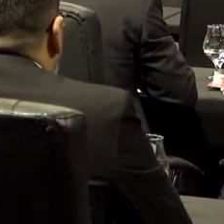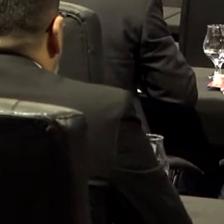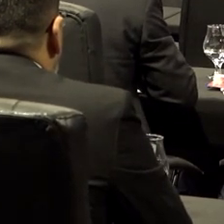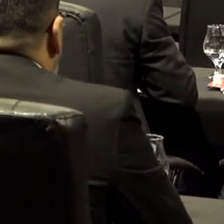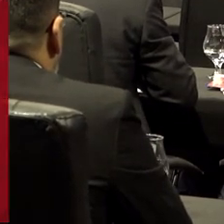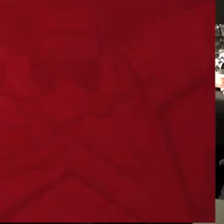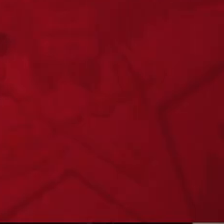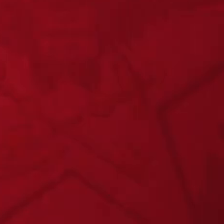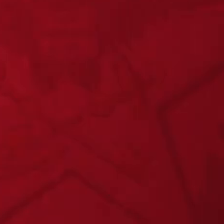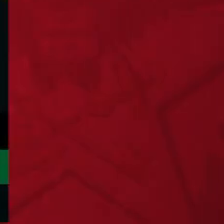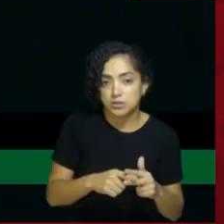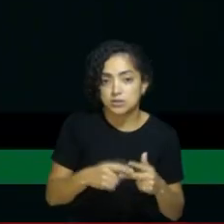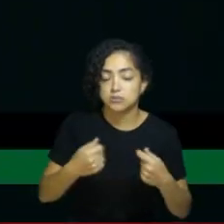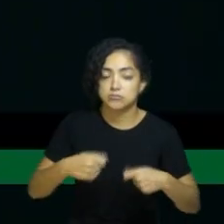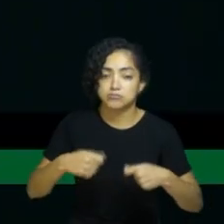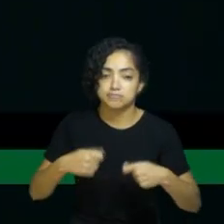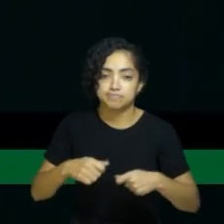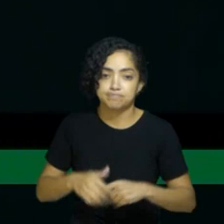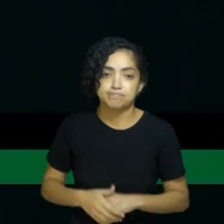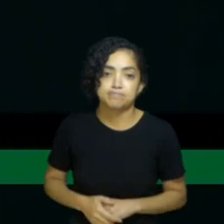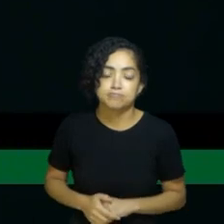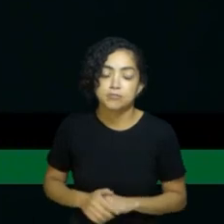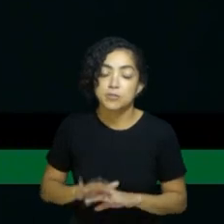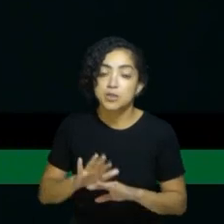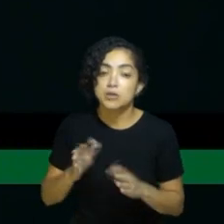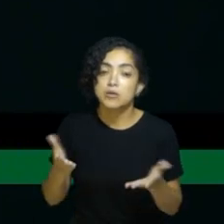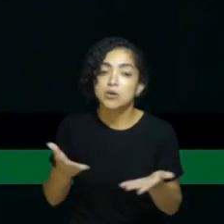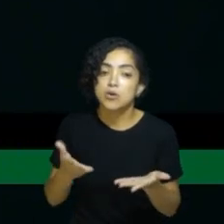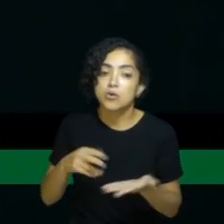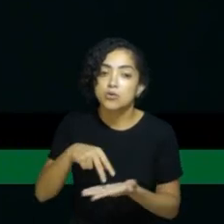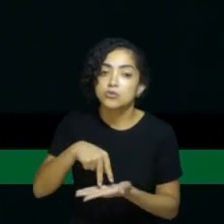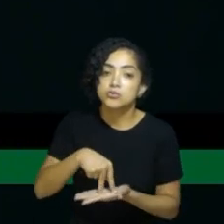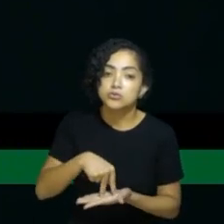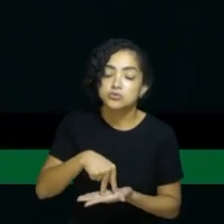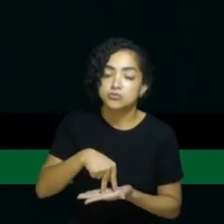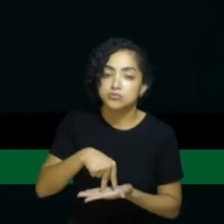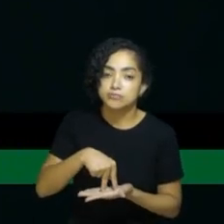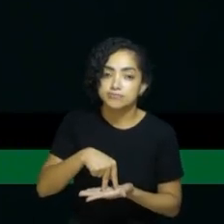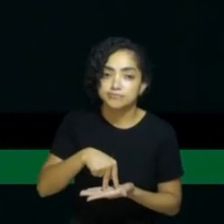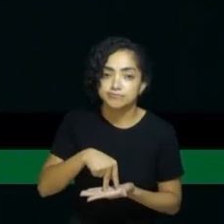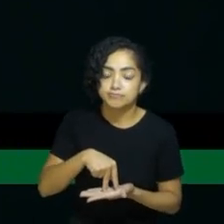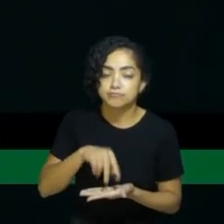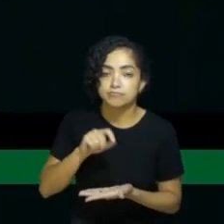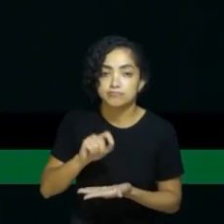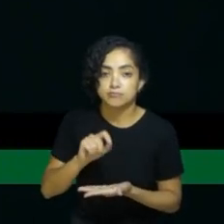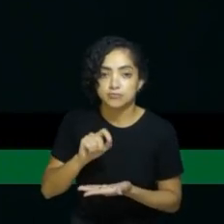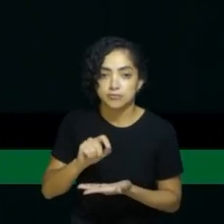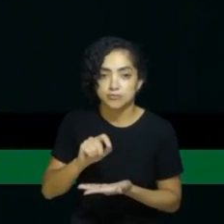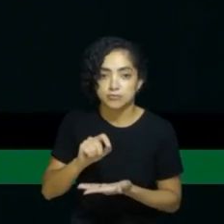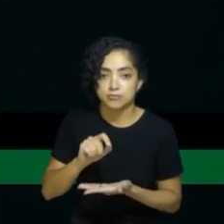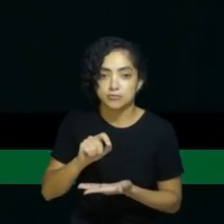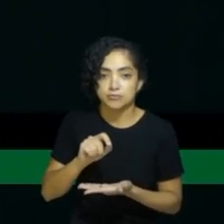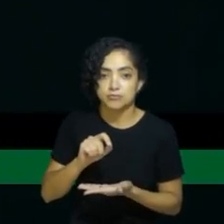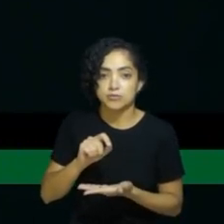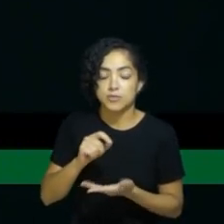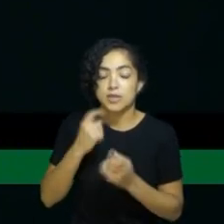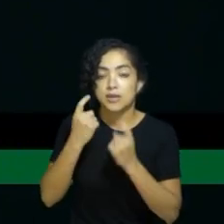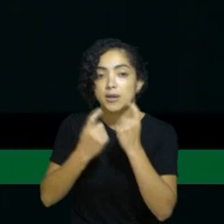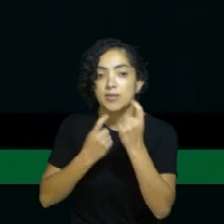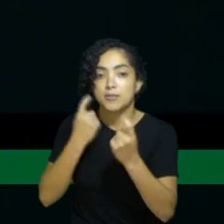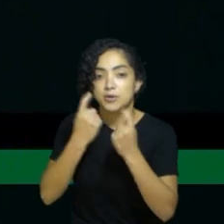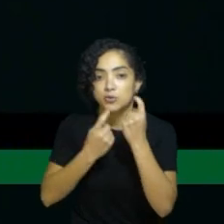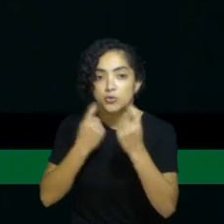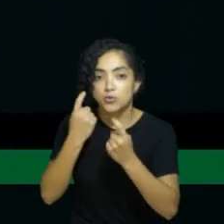e o governo do estado. O que me traz aqui, senhor presidente, nesse momento é a nossa preocupação